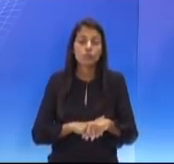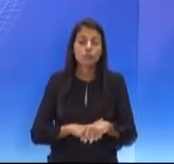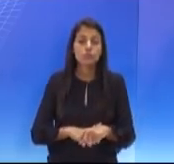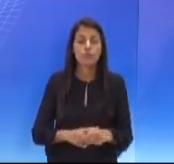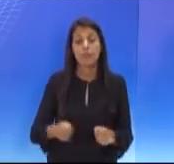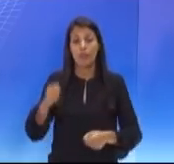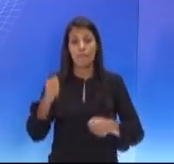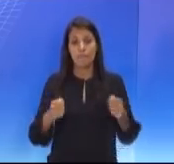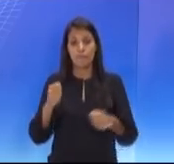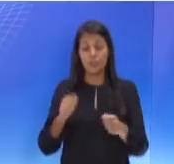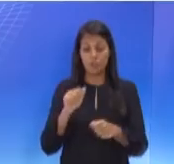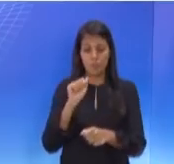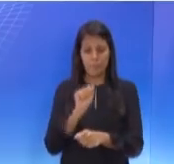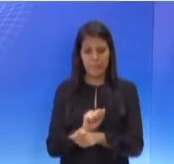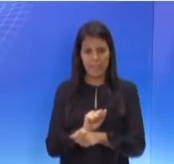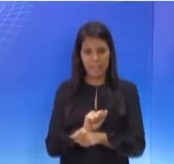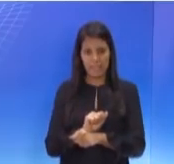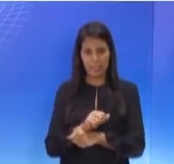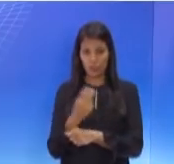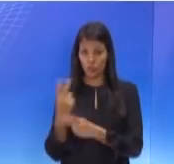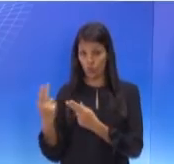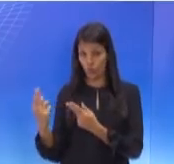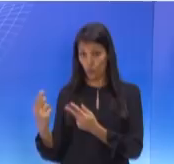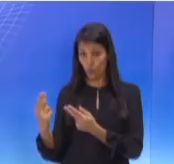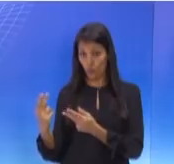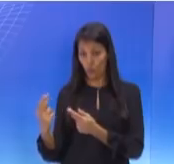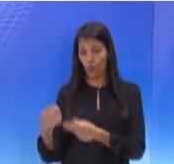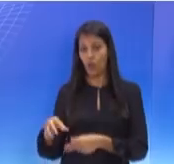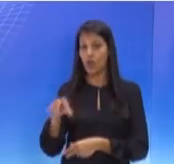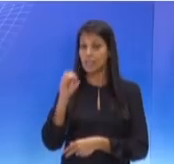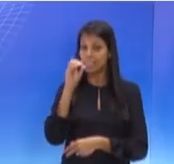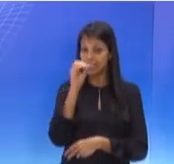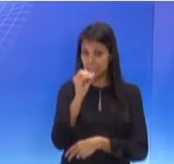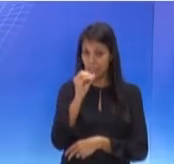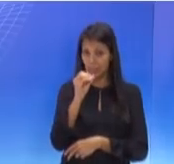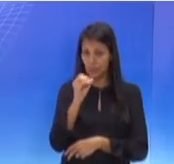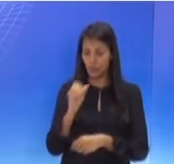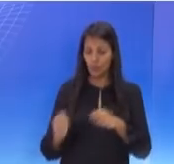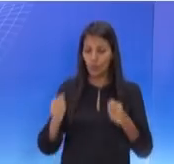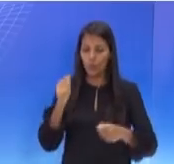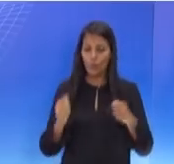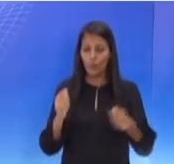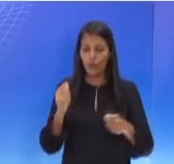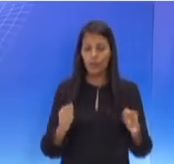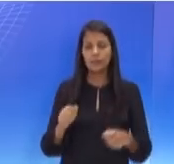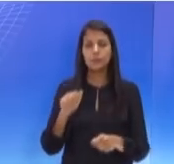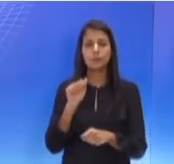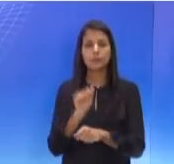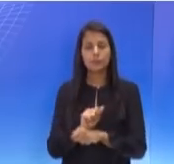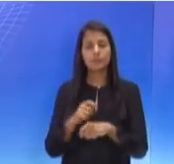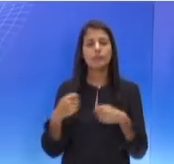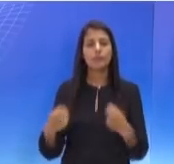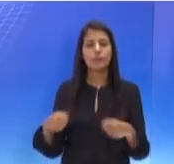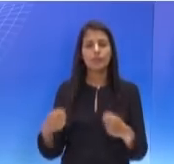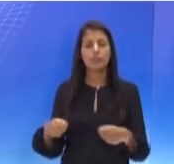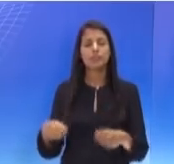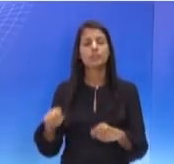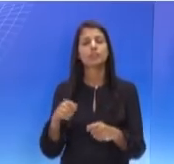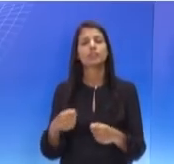0. Então veja aí, ó. Para que o veículo esteja imóvel, é necessário que a sua posição não mude com o passar do